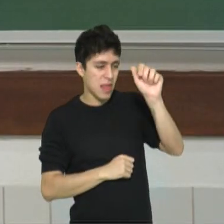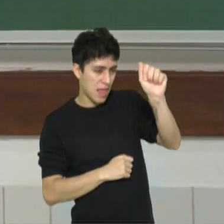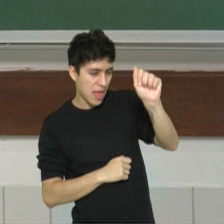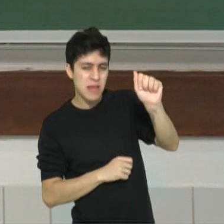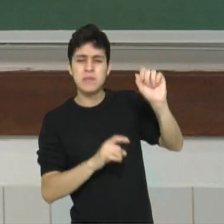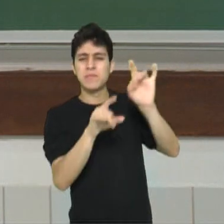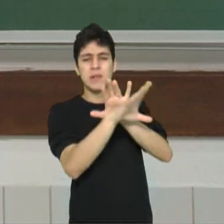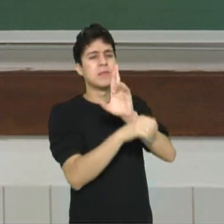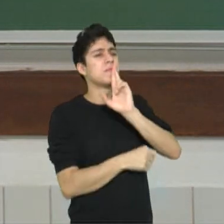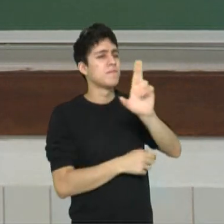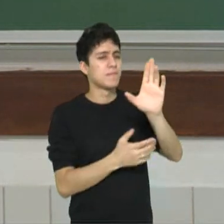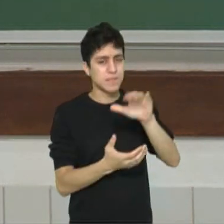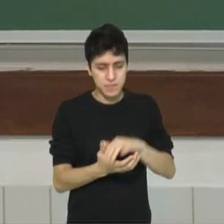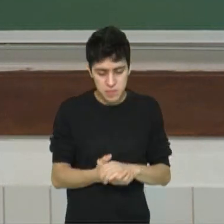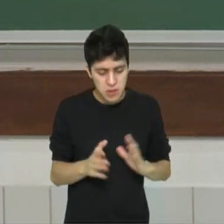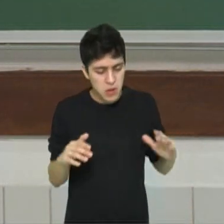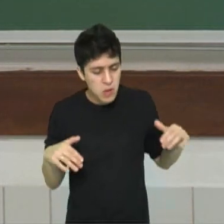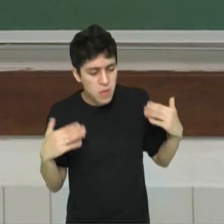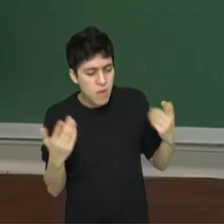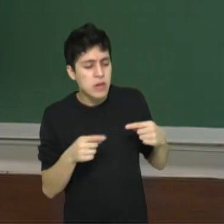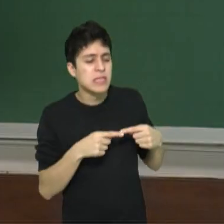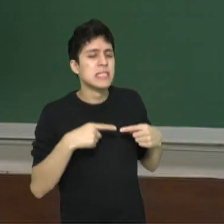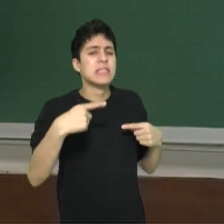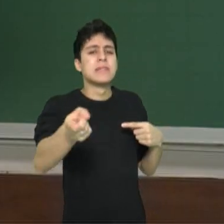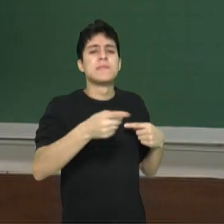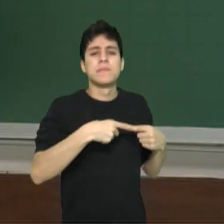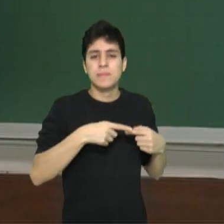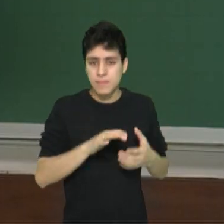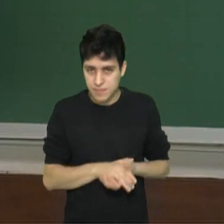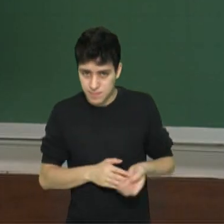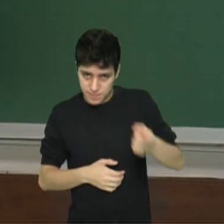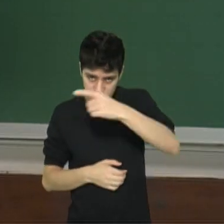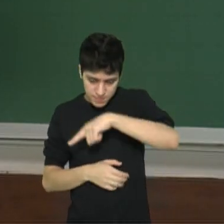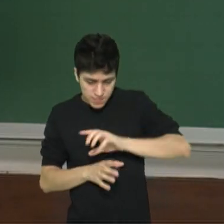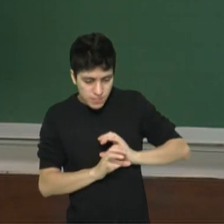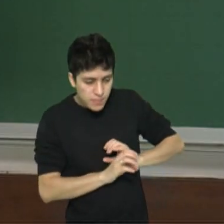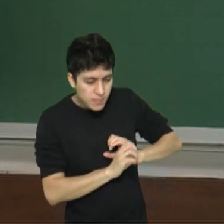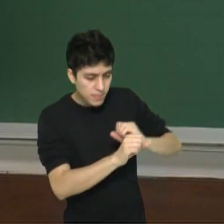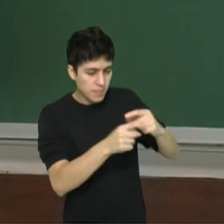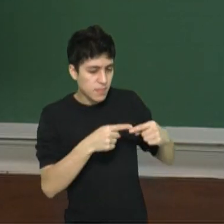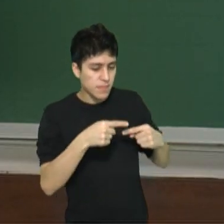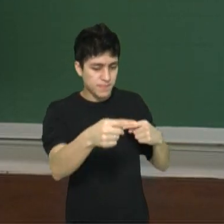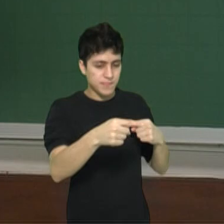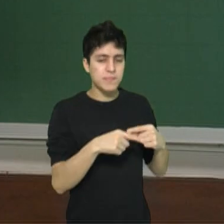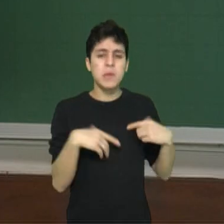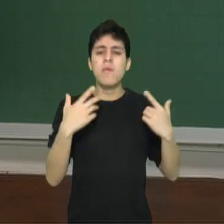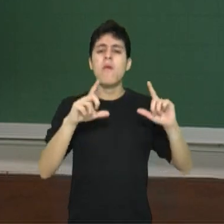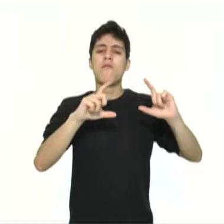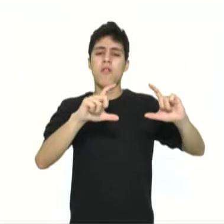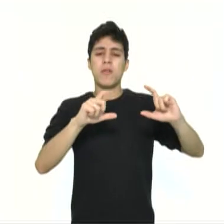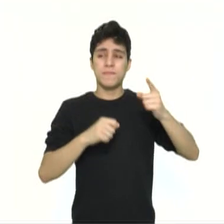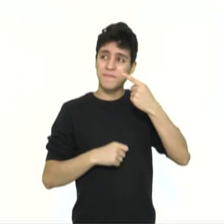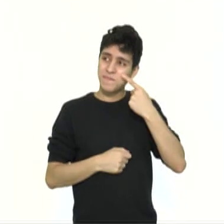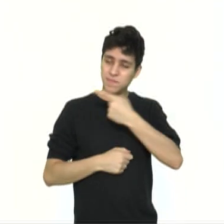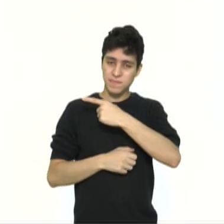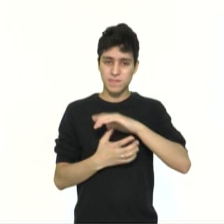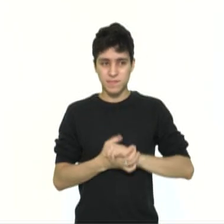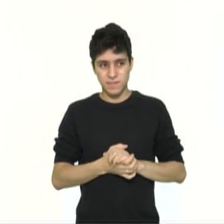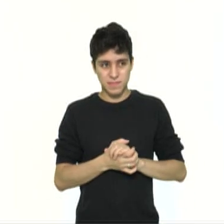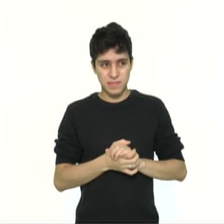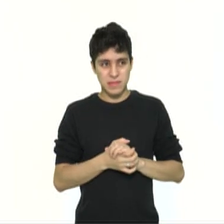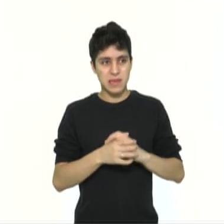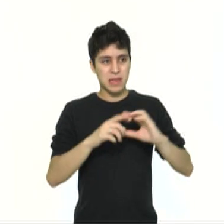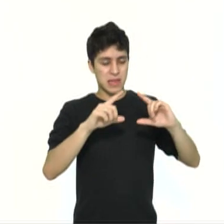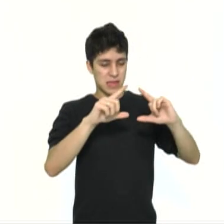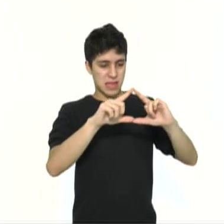A. Depois, qual o deslocamento dele? Para você calcular o deslocamento, né? A fórmula que a gente usa é essa.